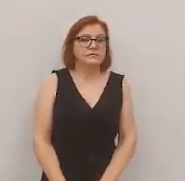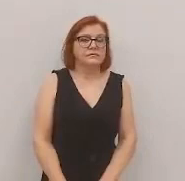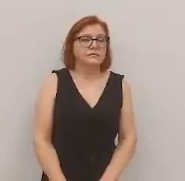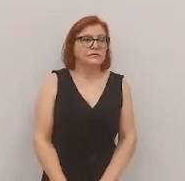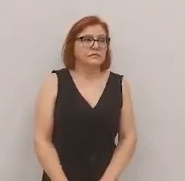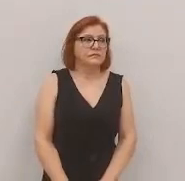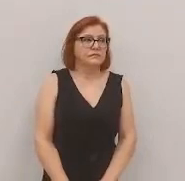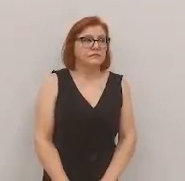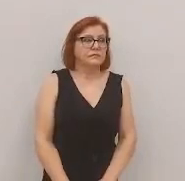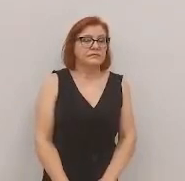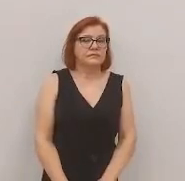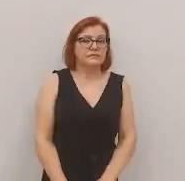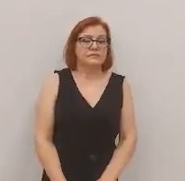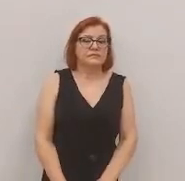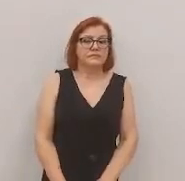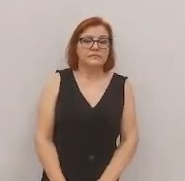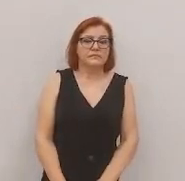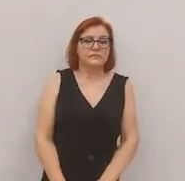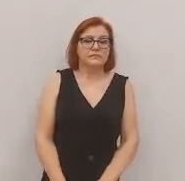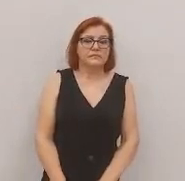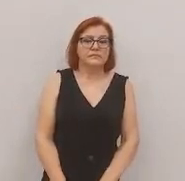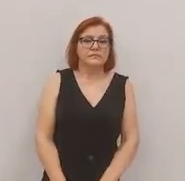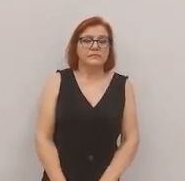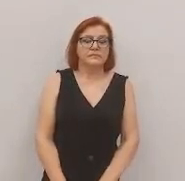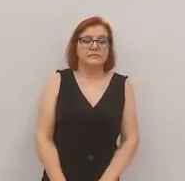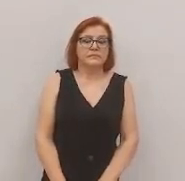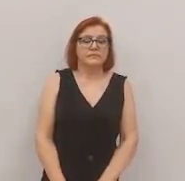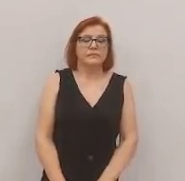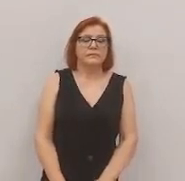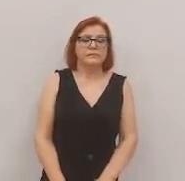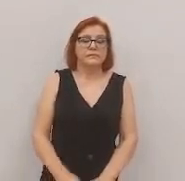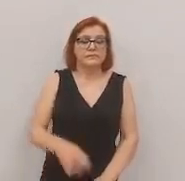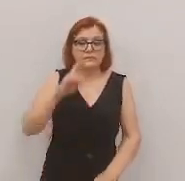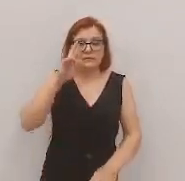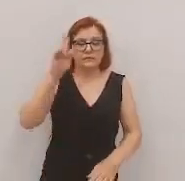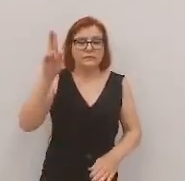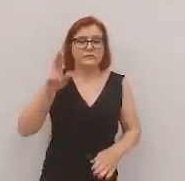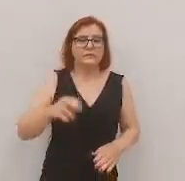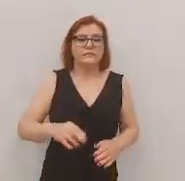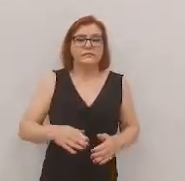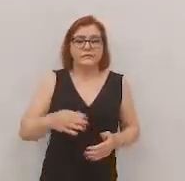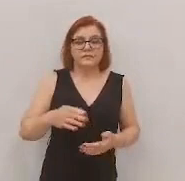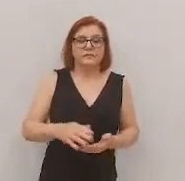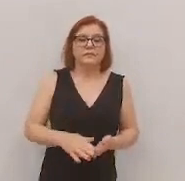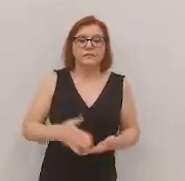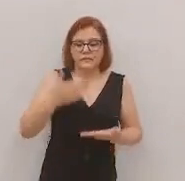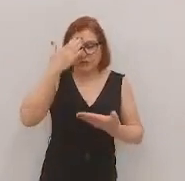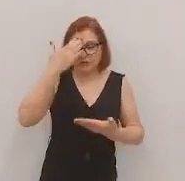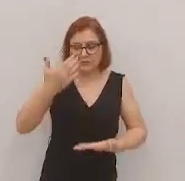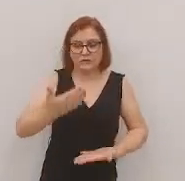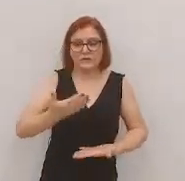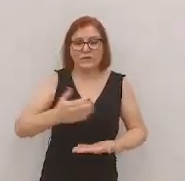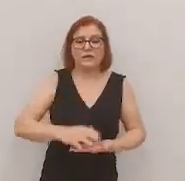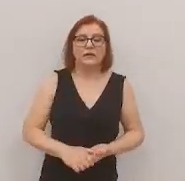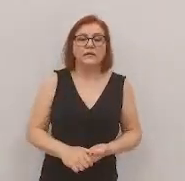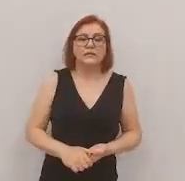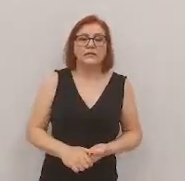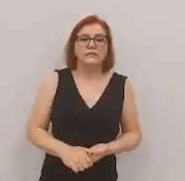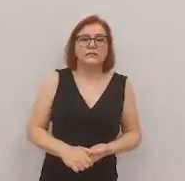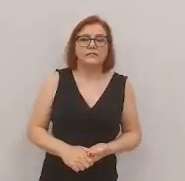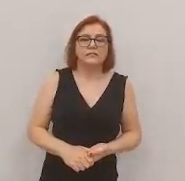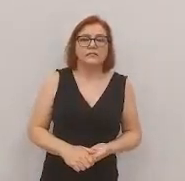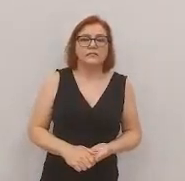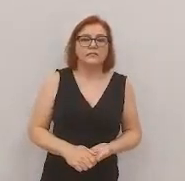vem, Senhor, obrigado. Senhor, obrigado. Oh, Senhor, aconteceu tal coisa. Oh, Senhor, obrigado.